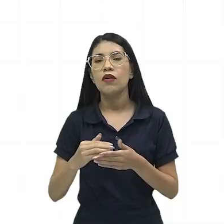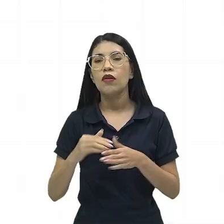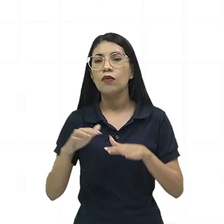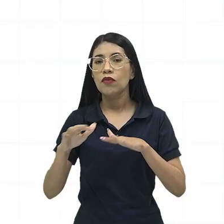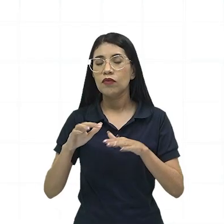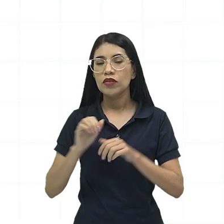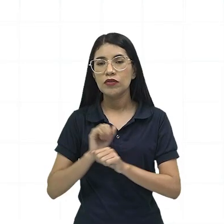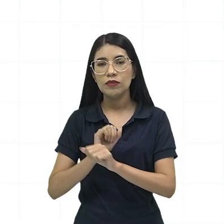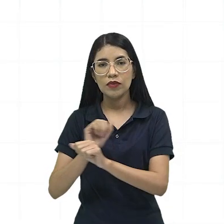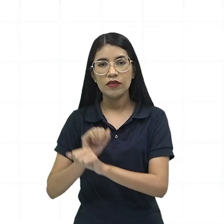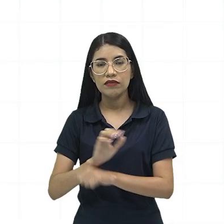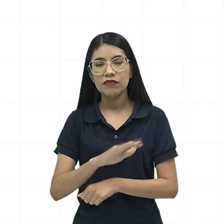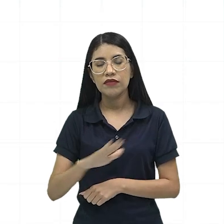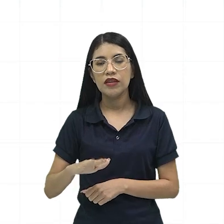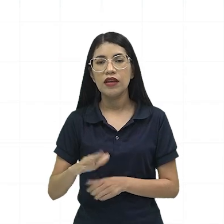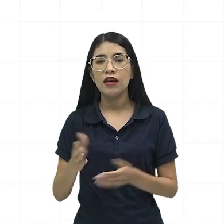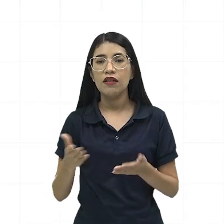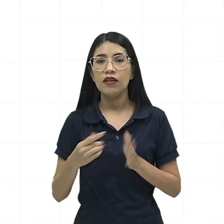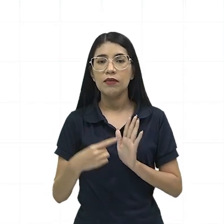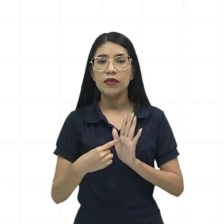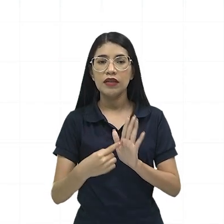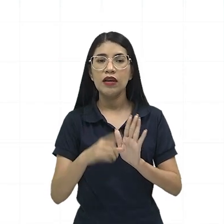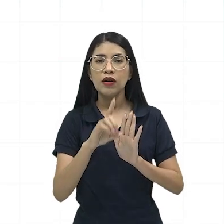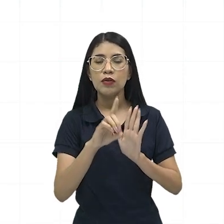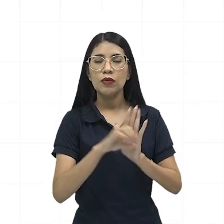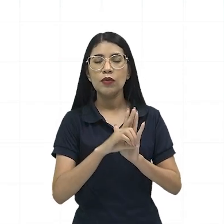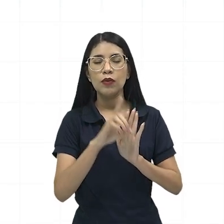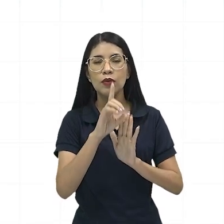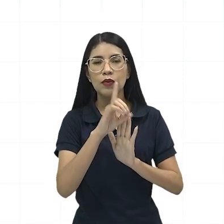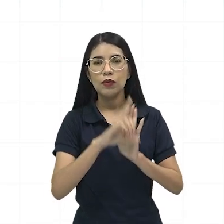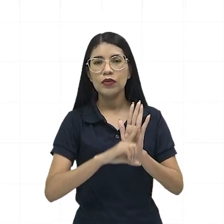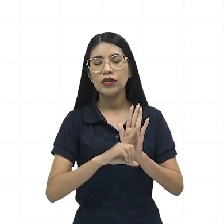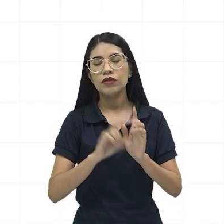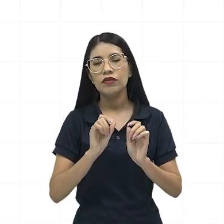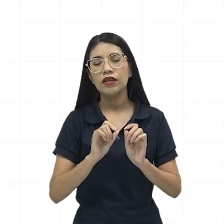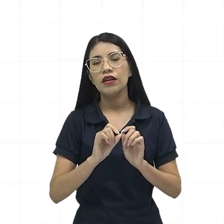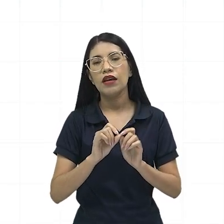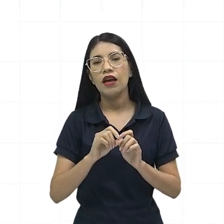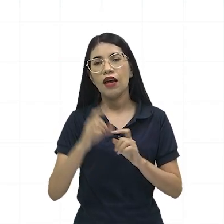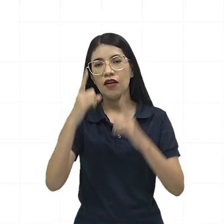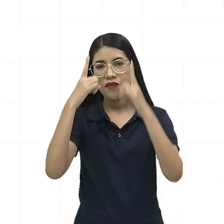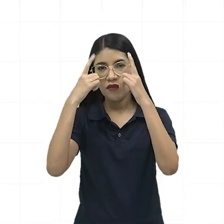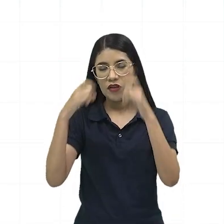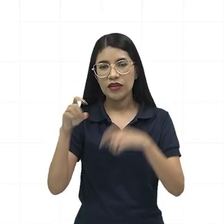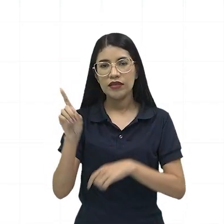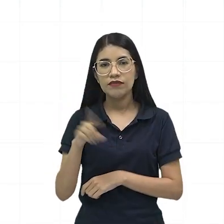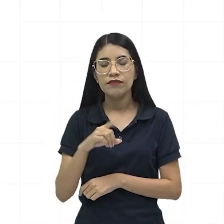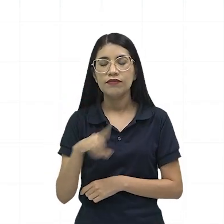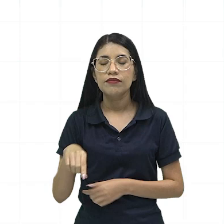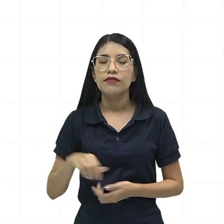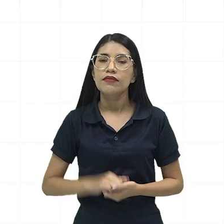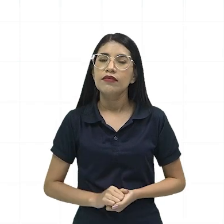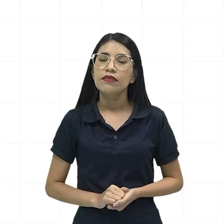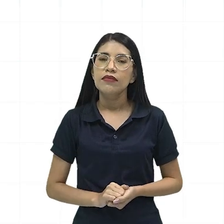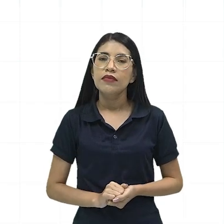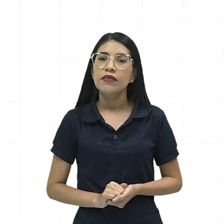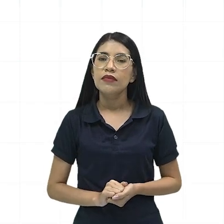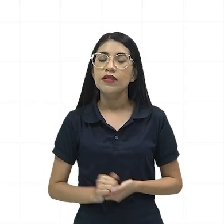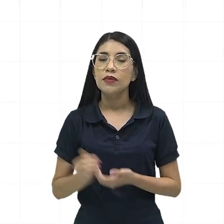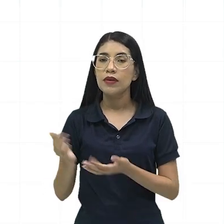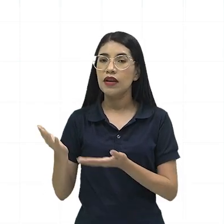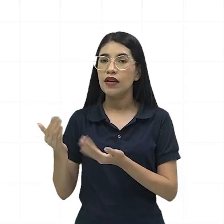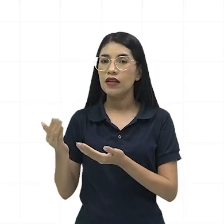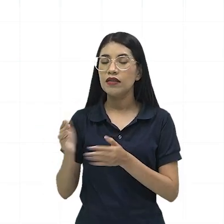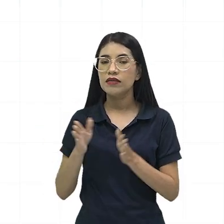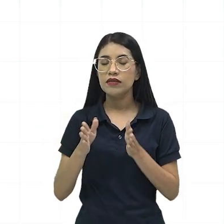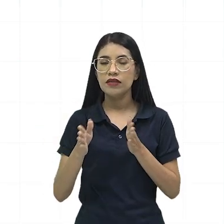vai conhecer agora o direito à não violência, né? Essa que é a chamada direito à não violência. A adolescência ela é